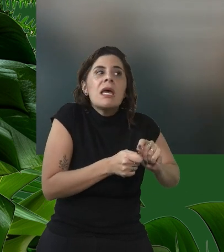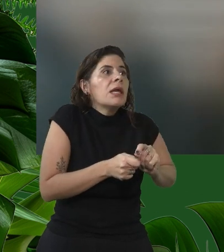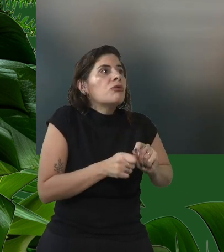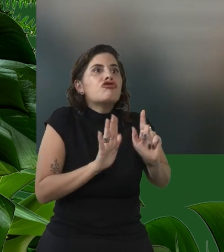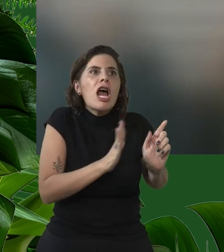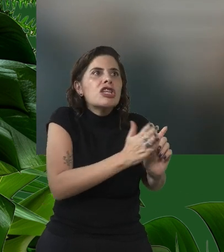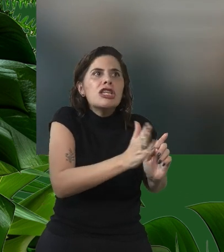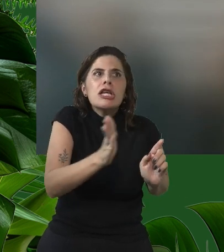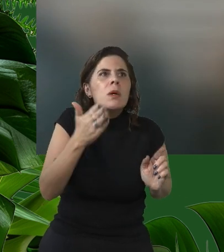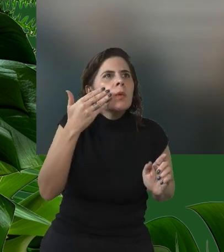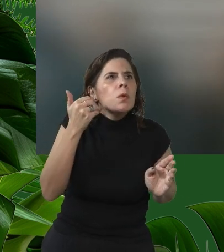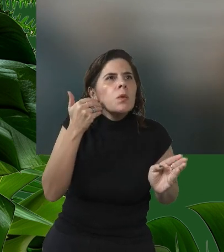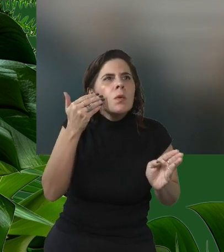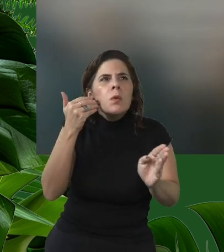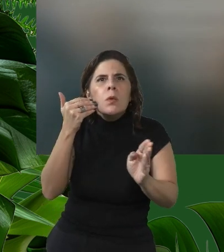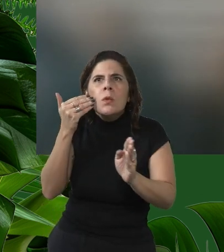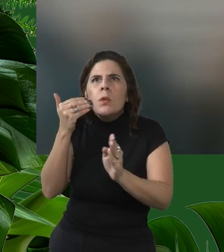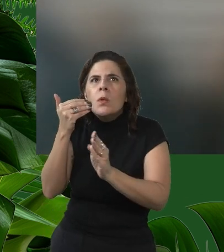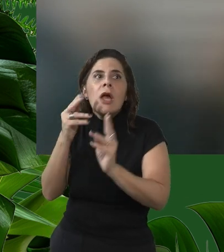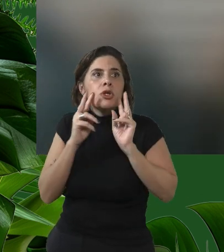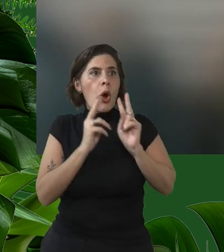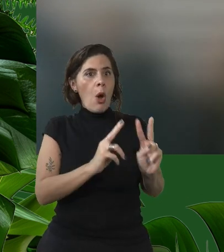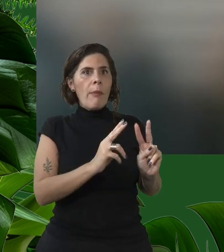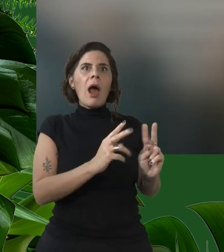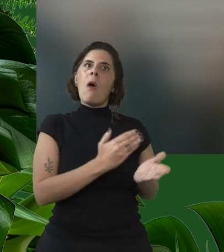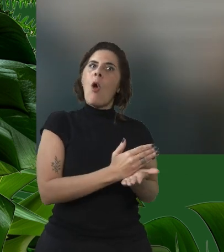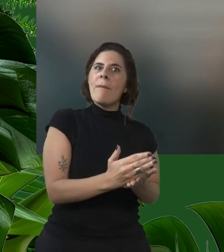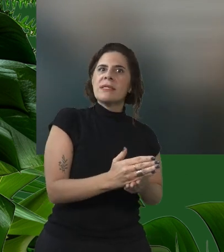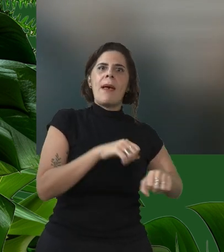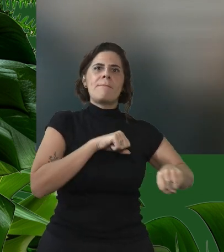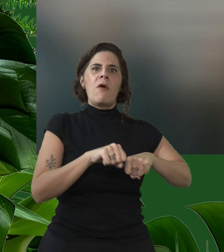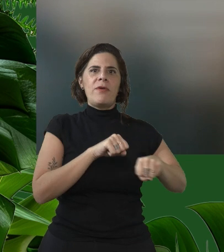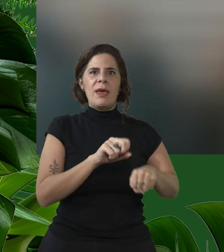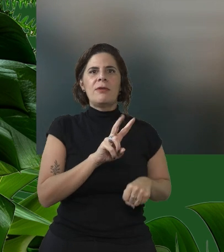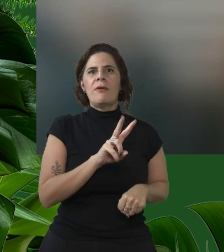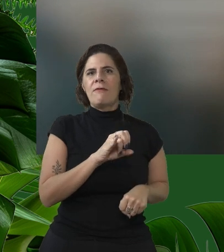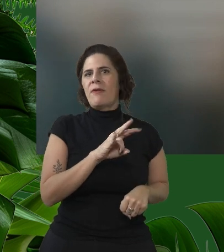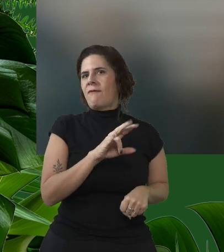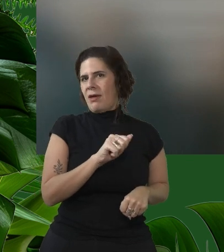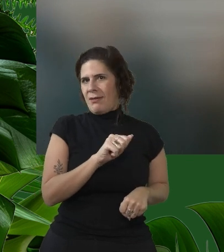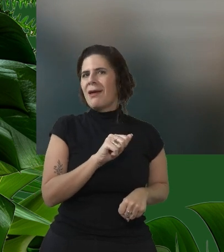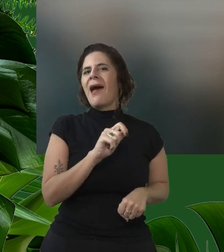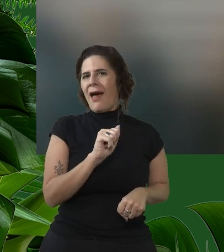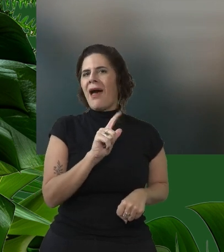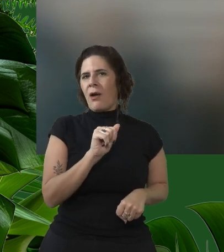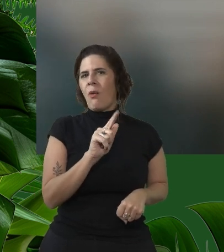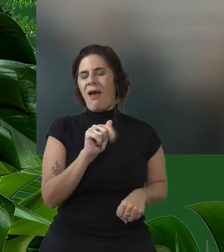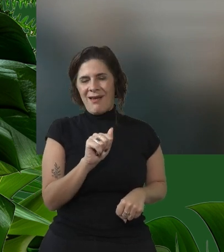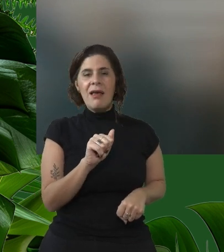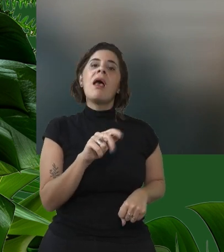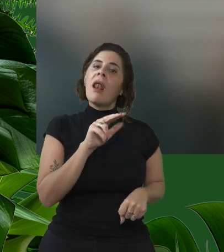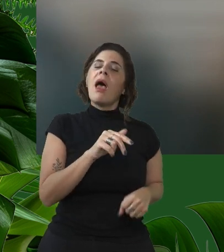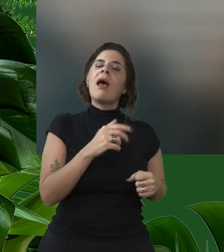a gente priorizou então para iniciar com esse movimento Viva Água também a partir de 2025 nos territórios de São